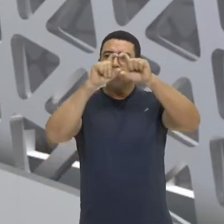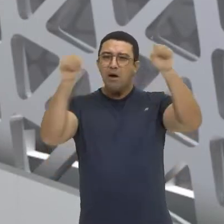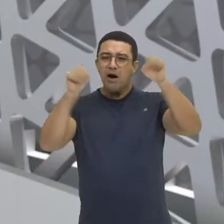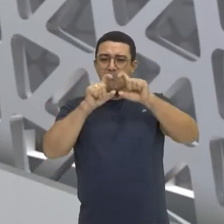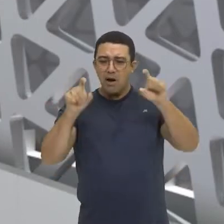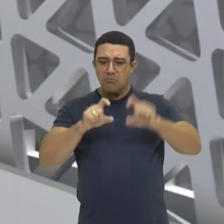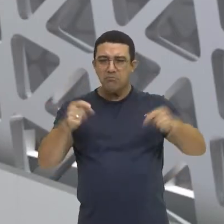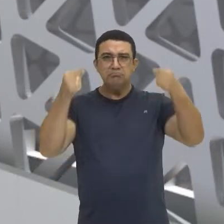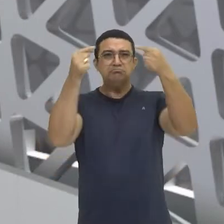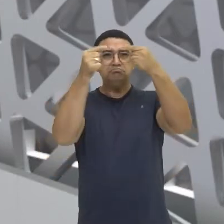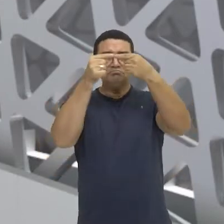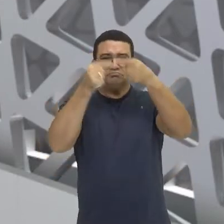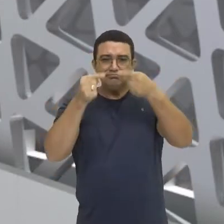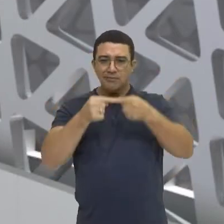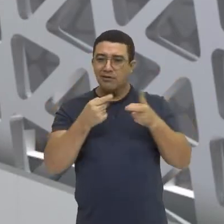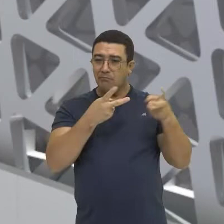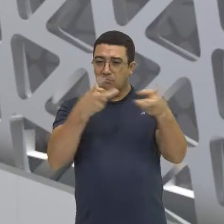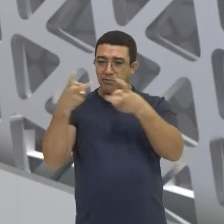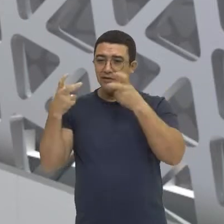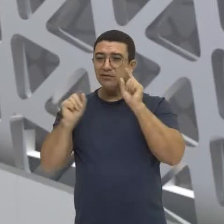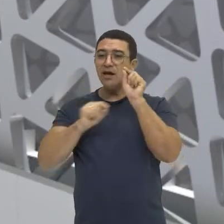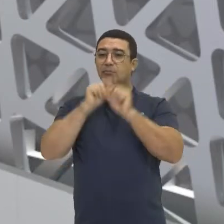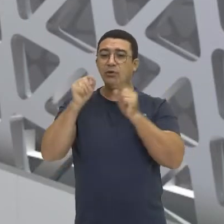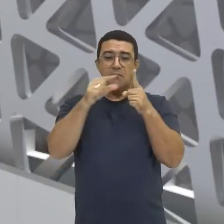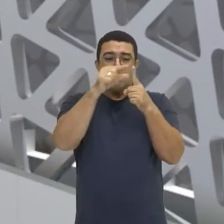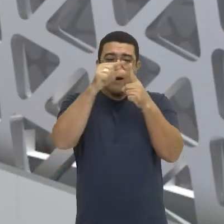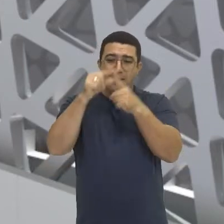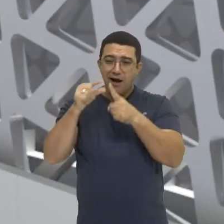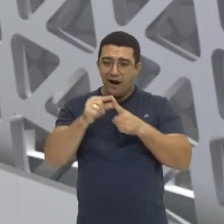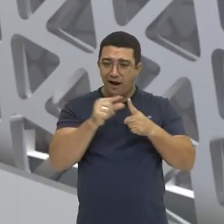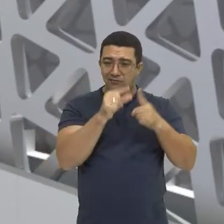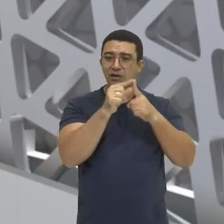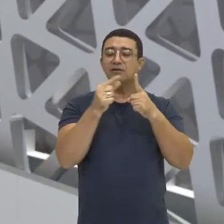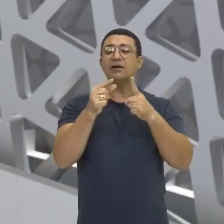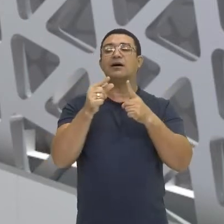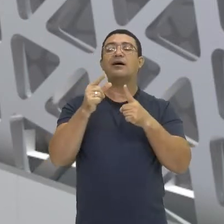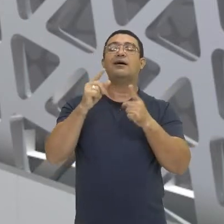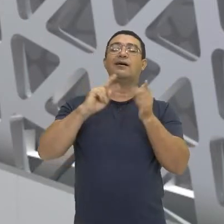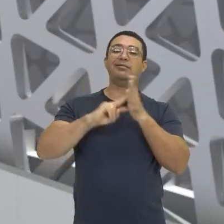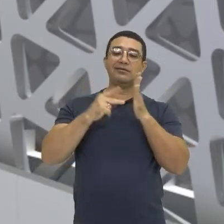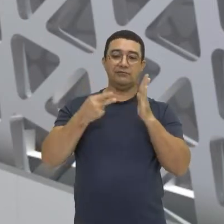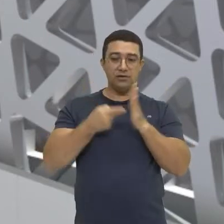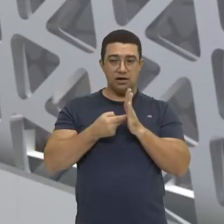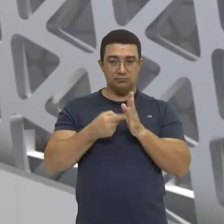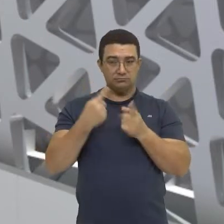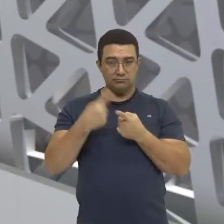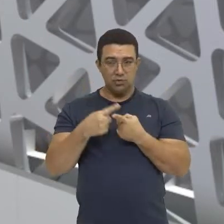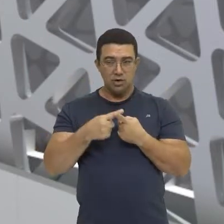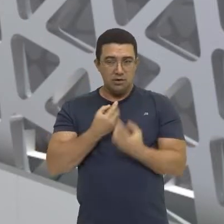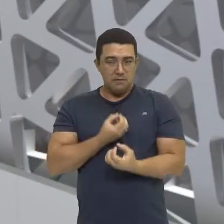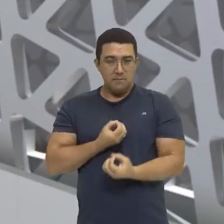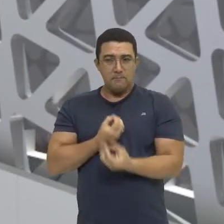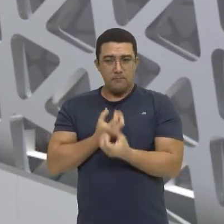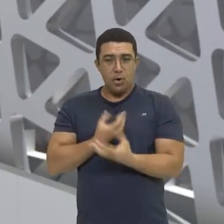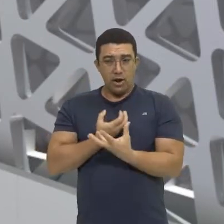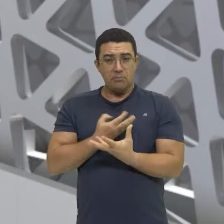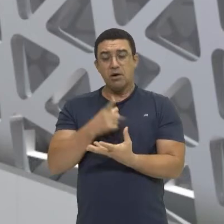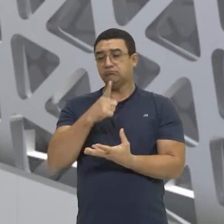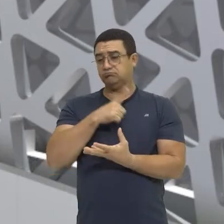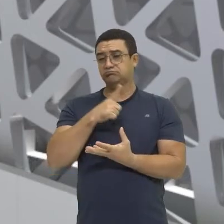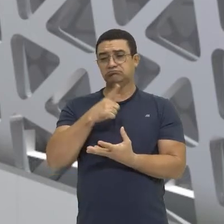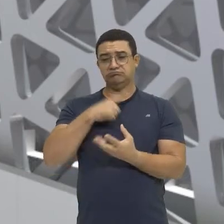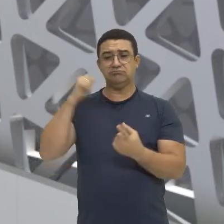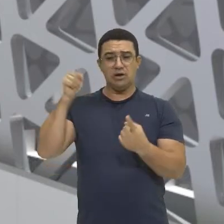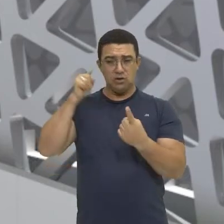a perceber nas palavras o significado daquele poema, né? Porque o poema ele tem os seus objetivos, né? Às